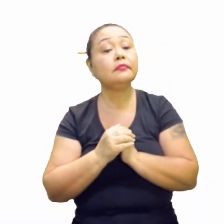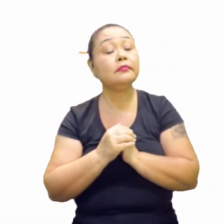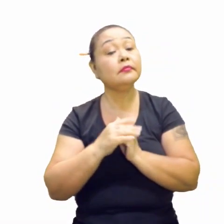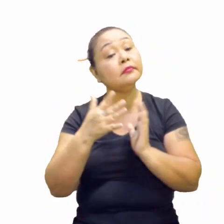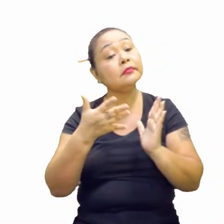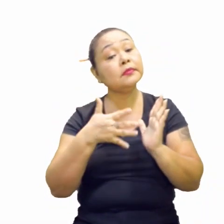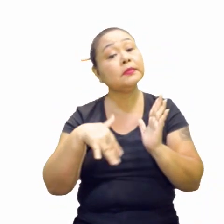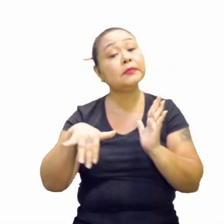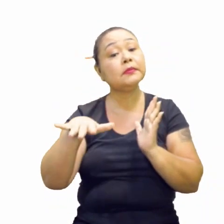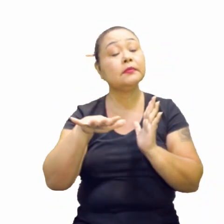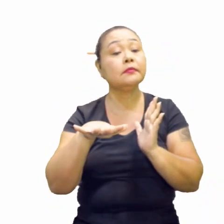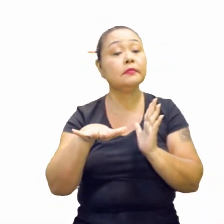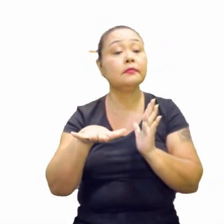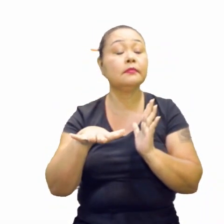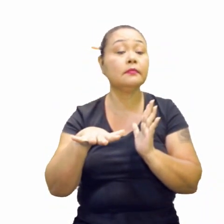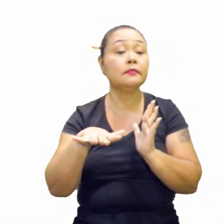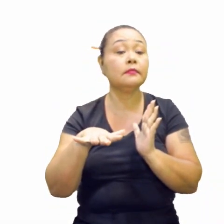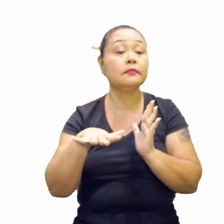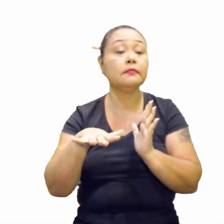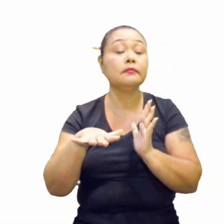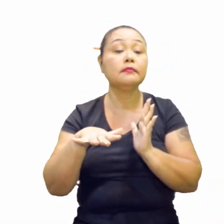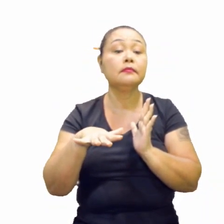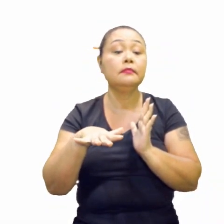Life, né?